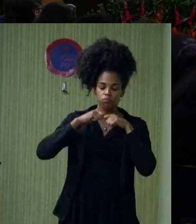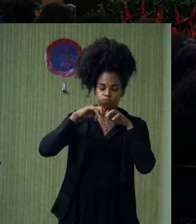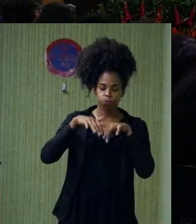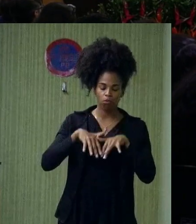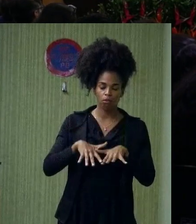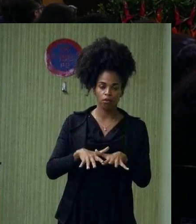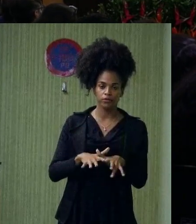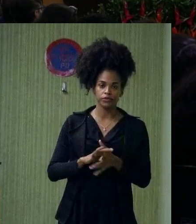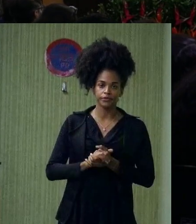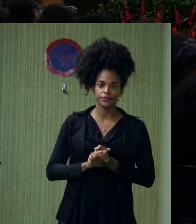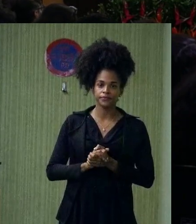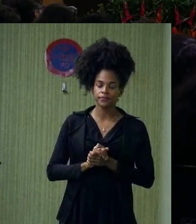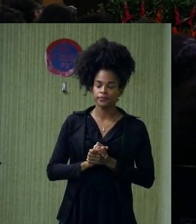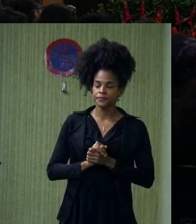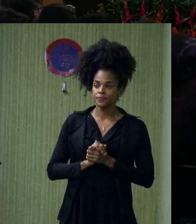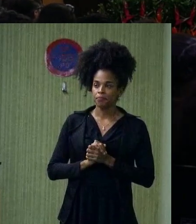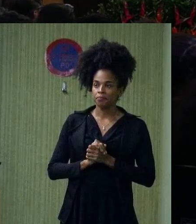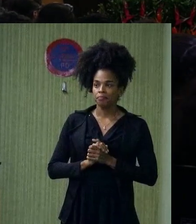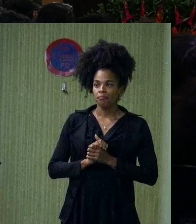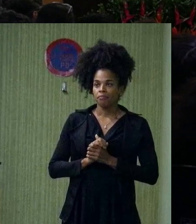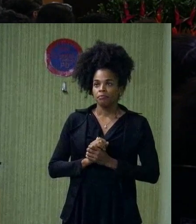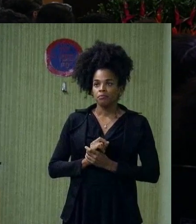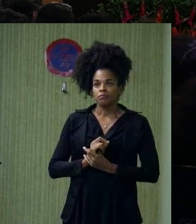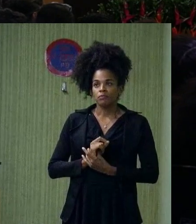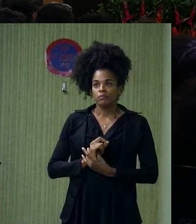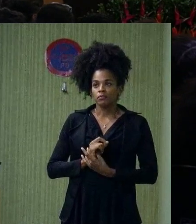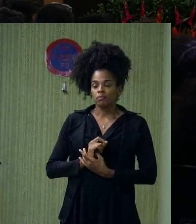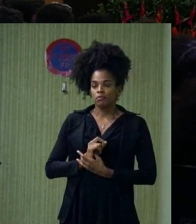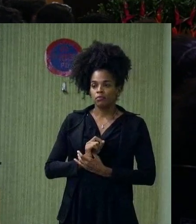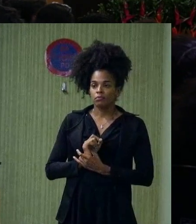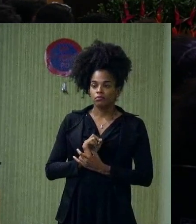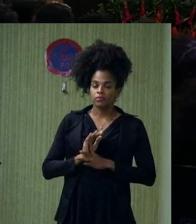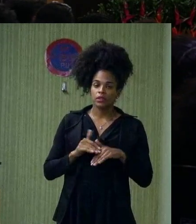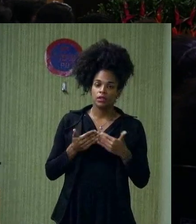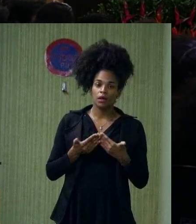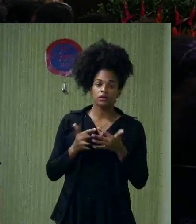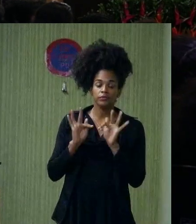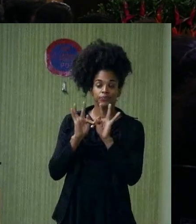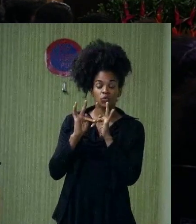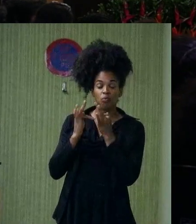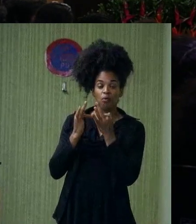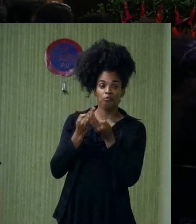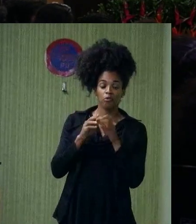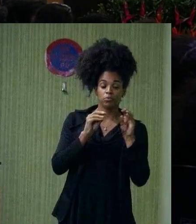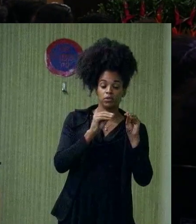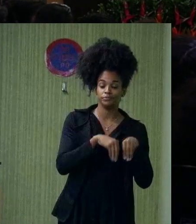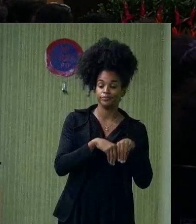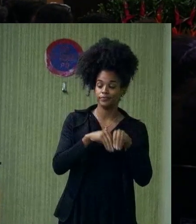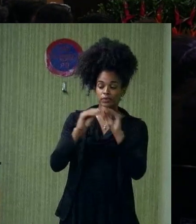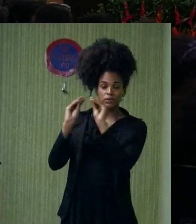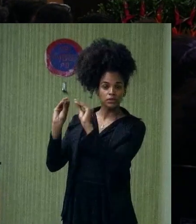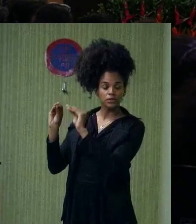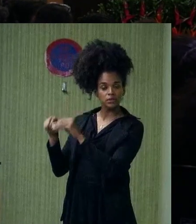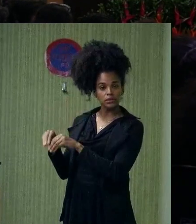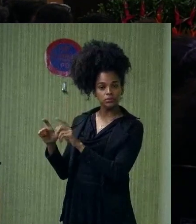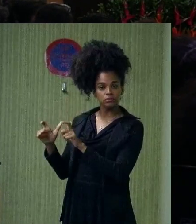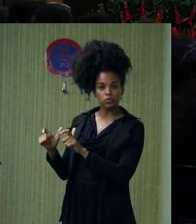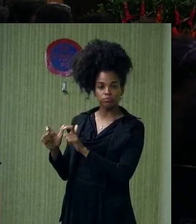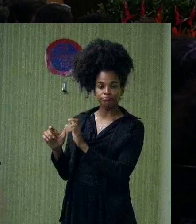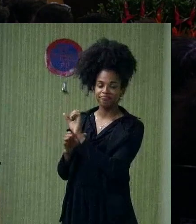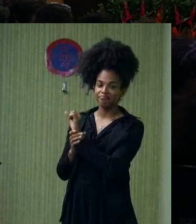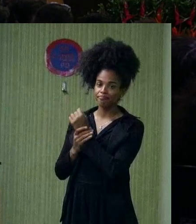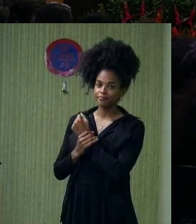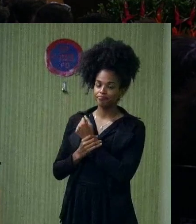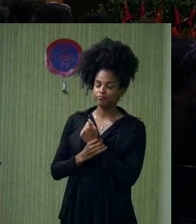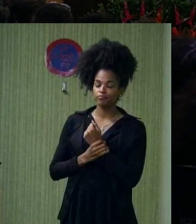enchente E aí com a transferência das famílias de região do estado por um lugar mais seguro como que